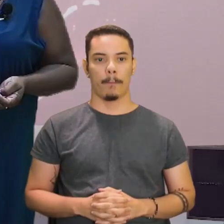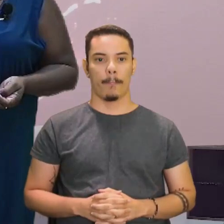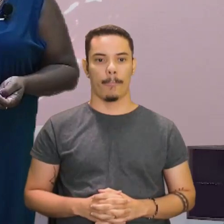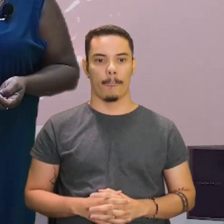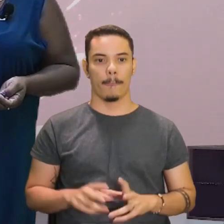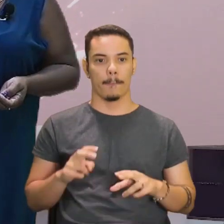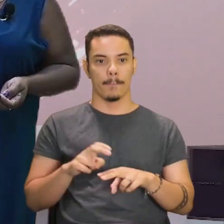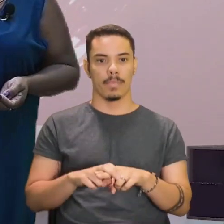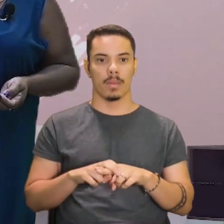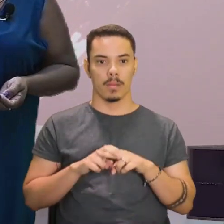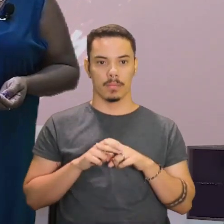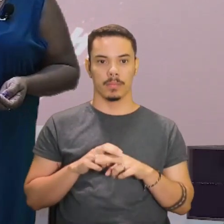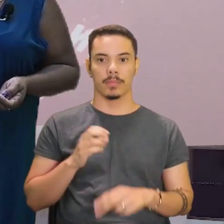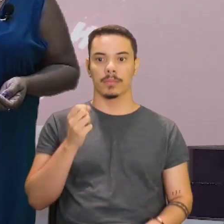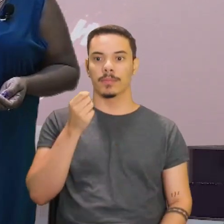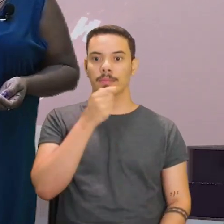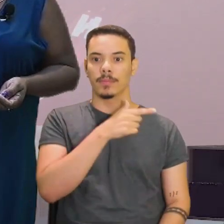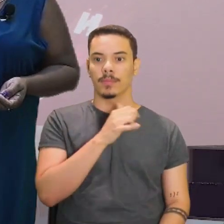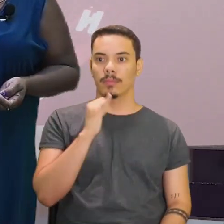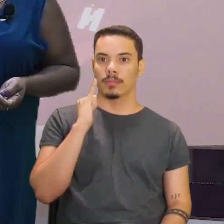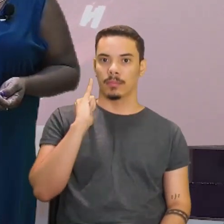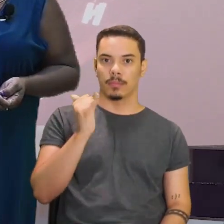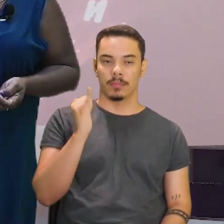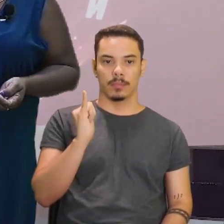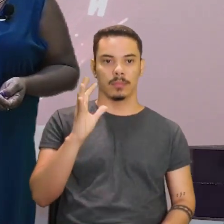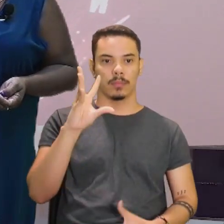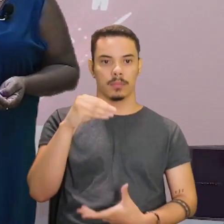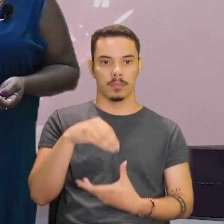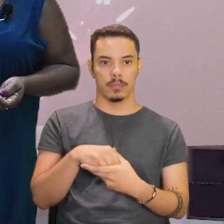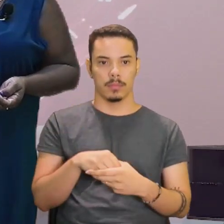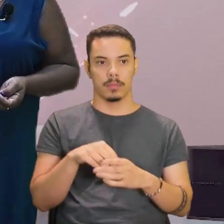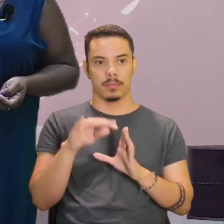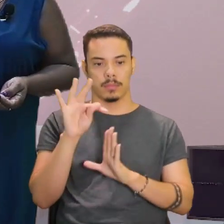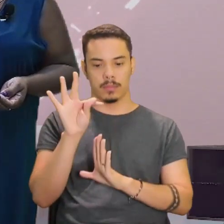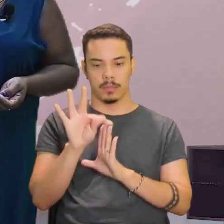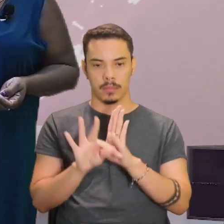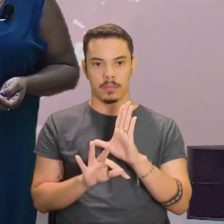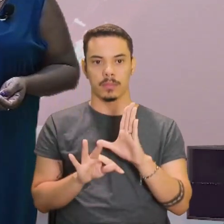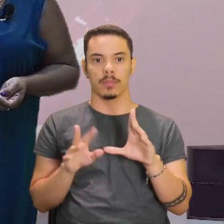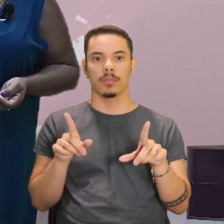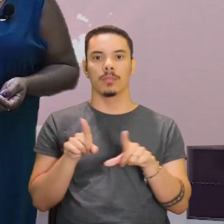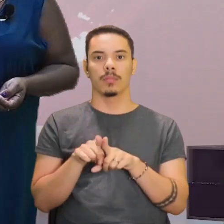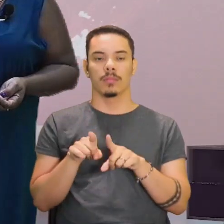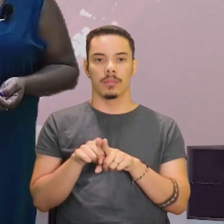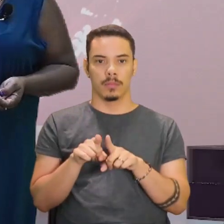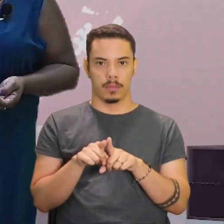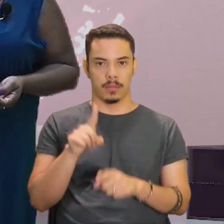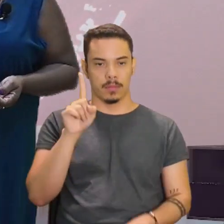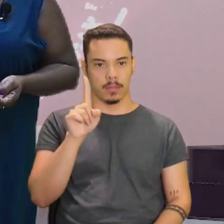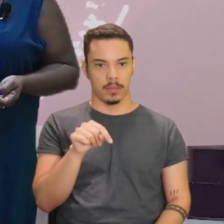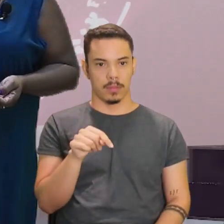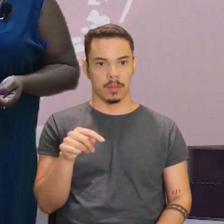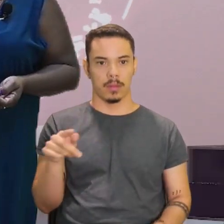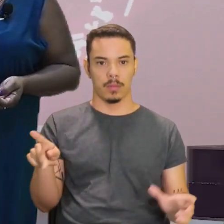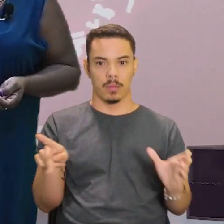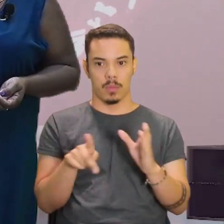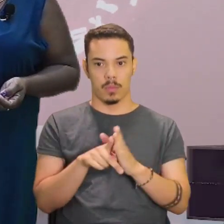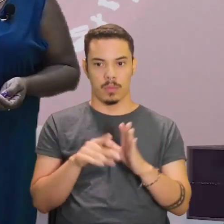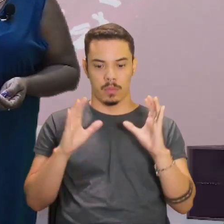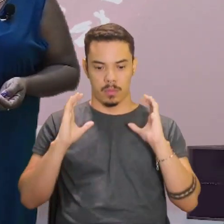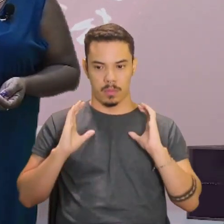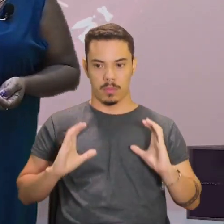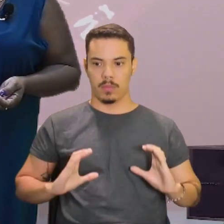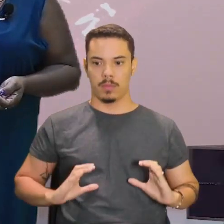Então, a sátira que tem aí nesse texto dramático ali também é a questão do